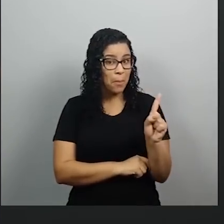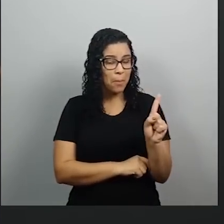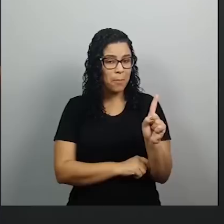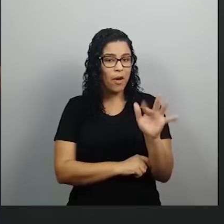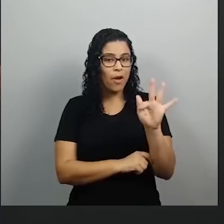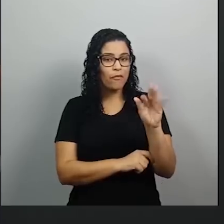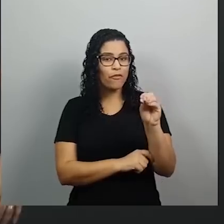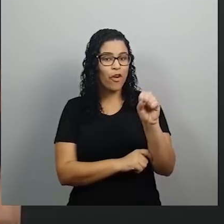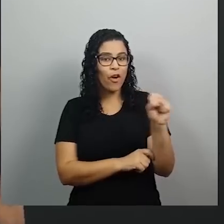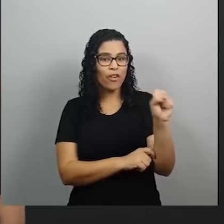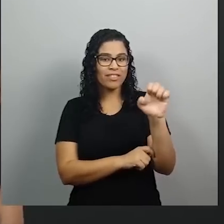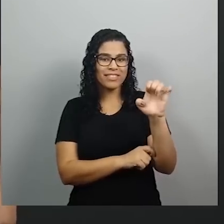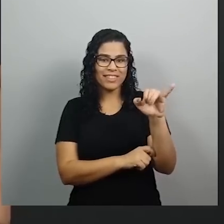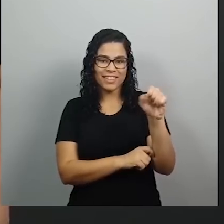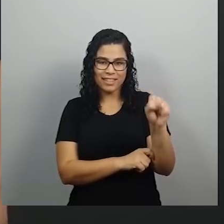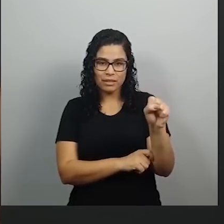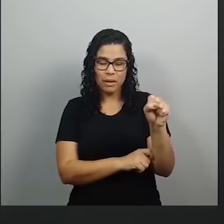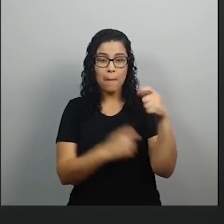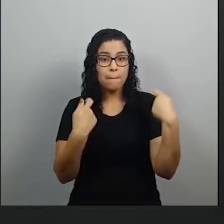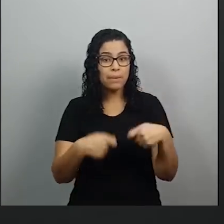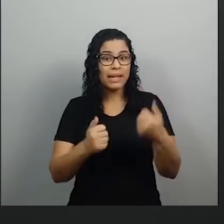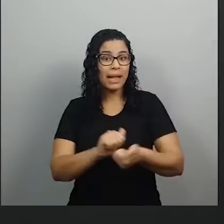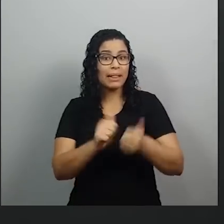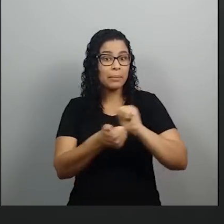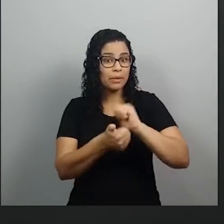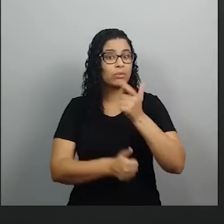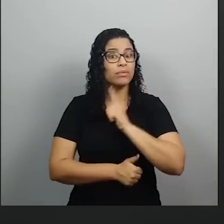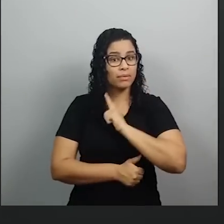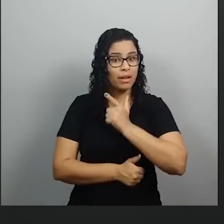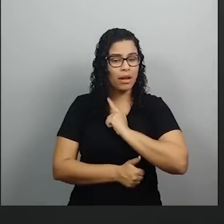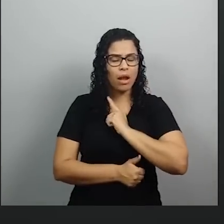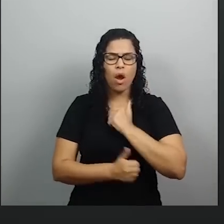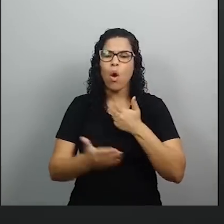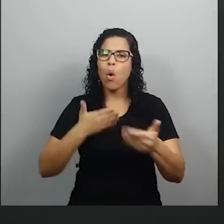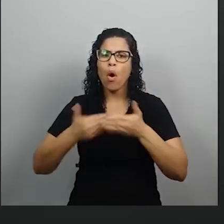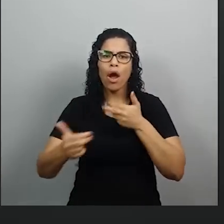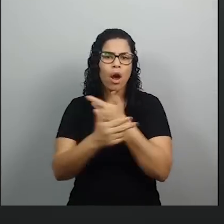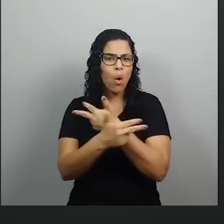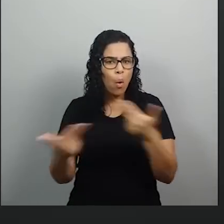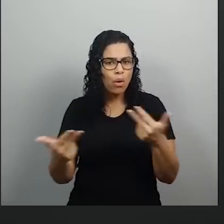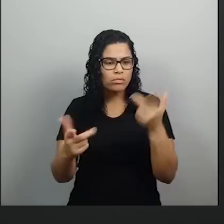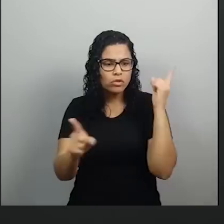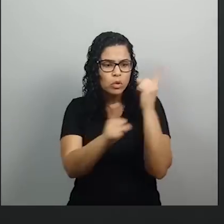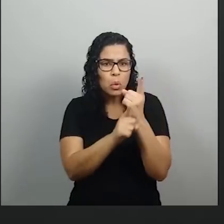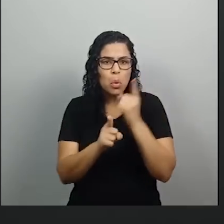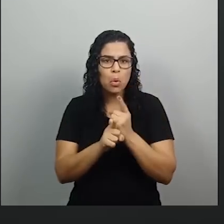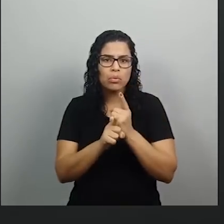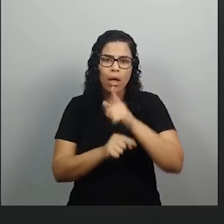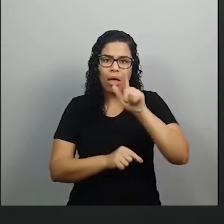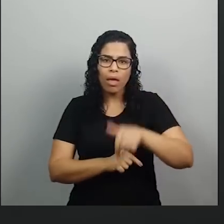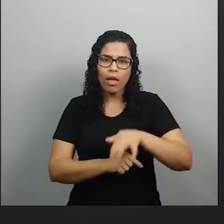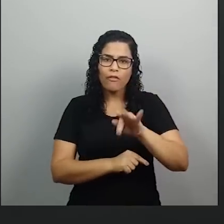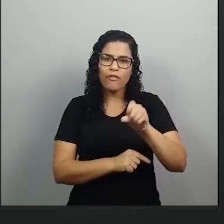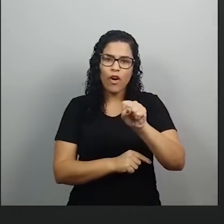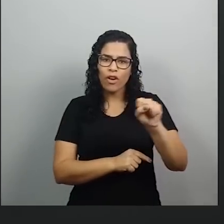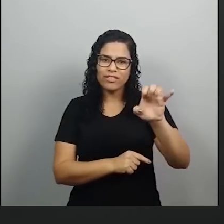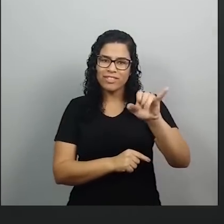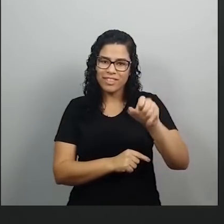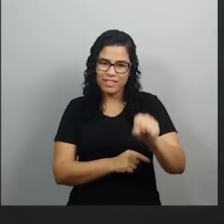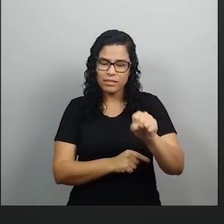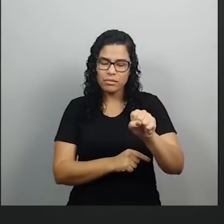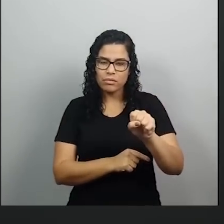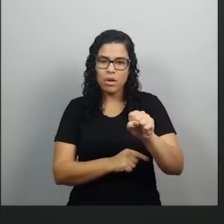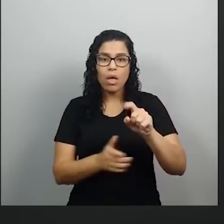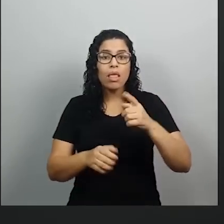que ter uma datação. Não é qualquer coisa antiga que você acha por aí que eu possa enquadrar como fósseis. Então, o tempo para eu chamar